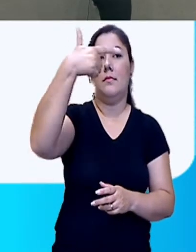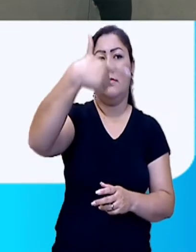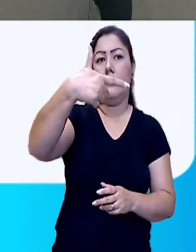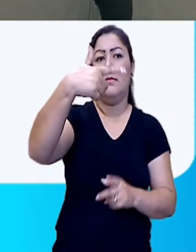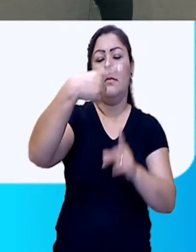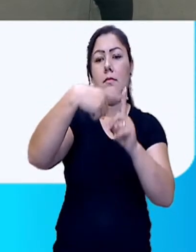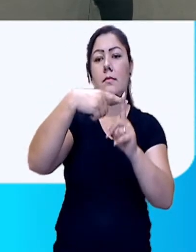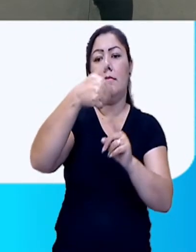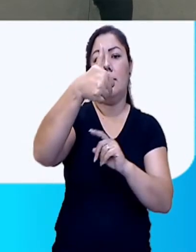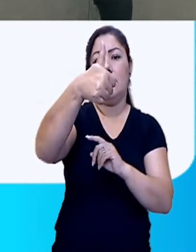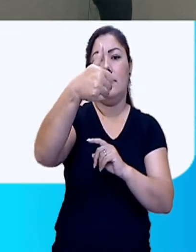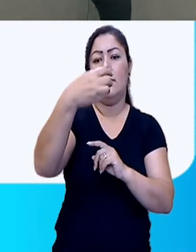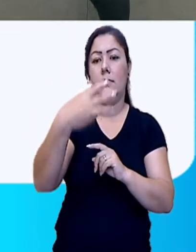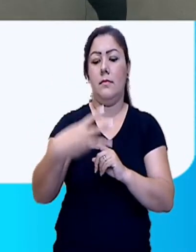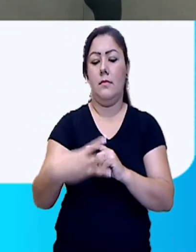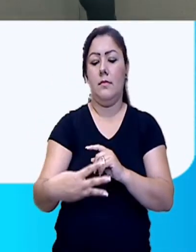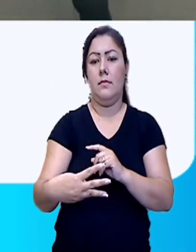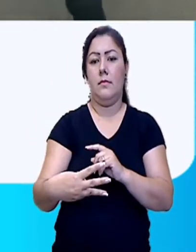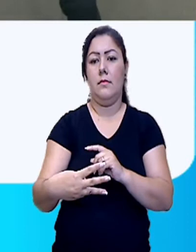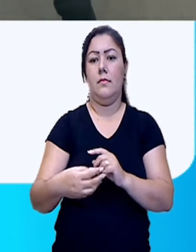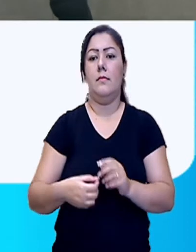3.